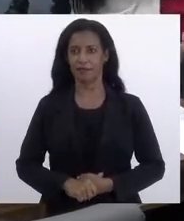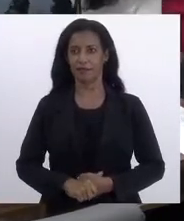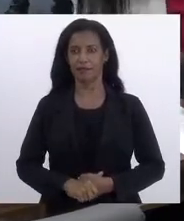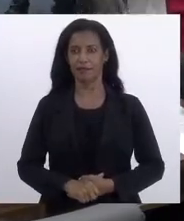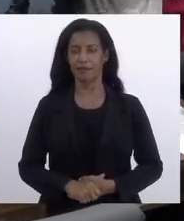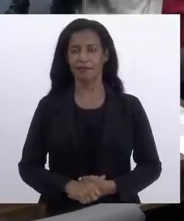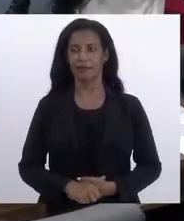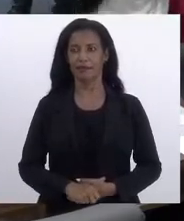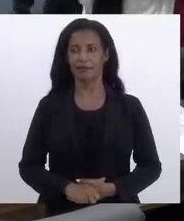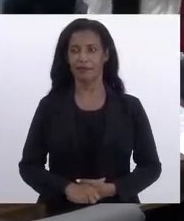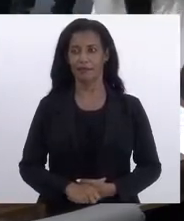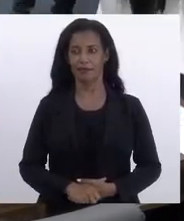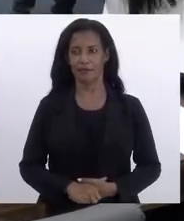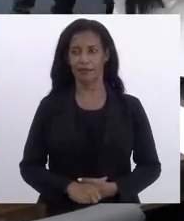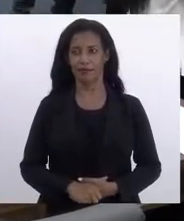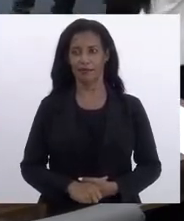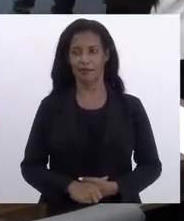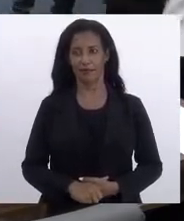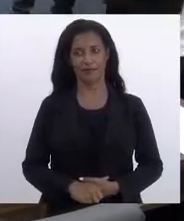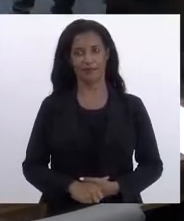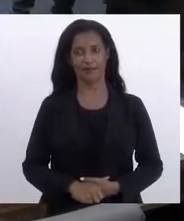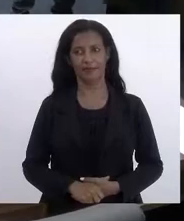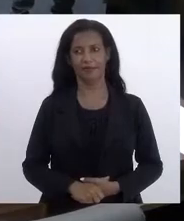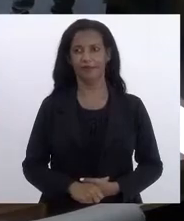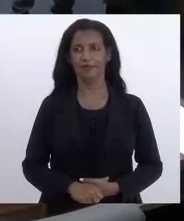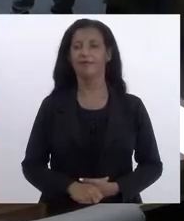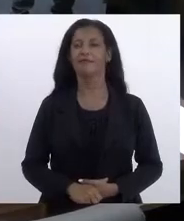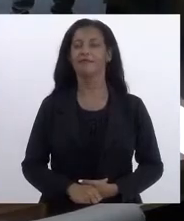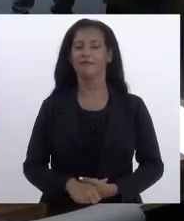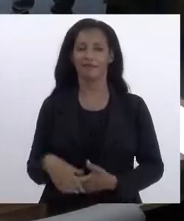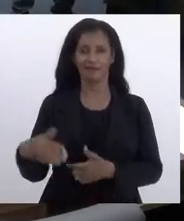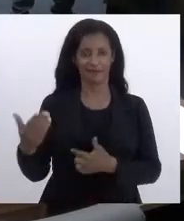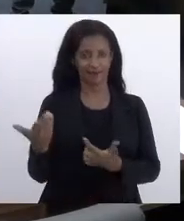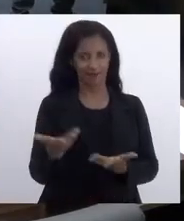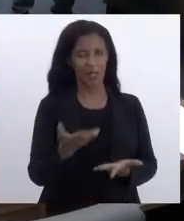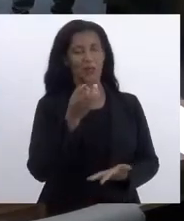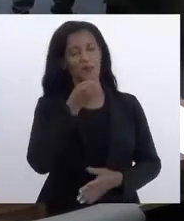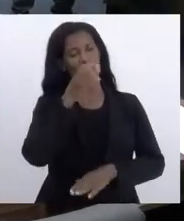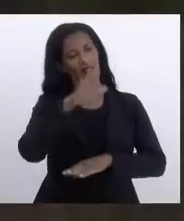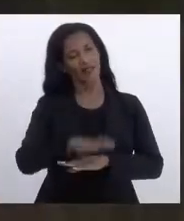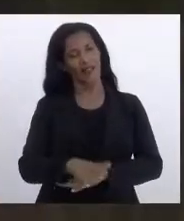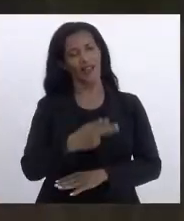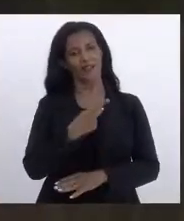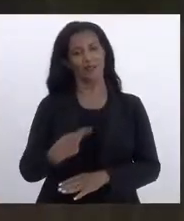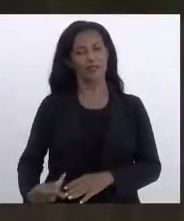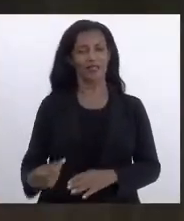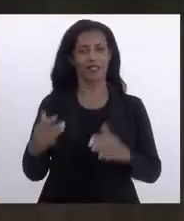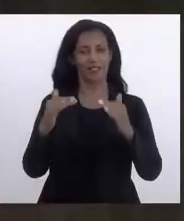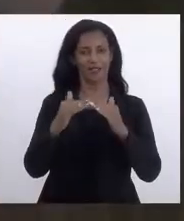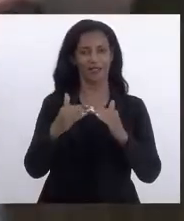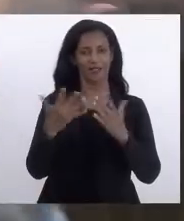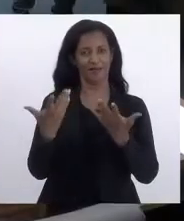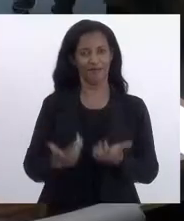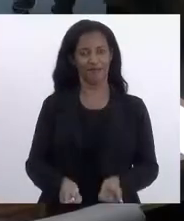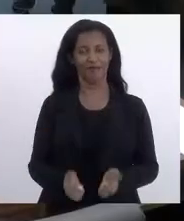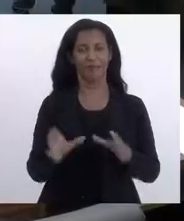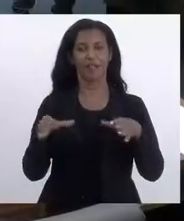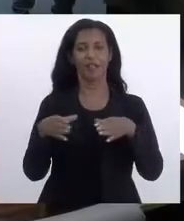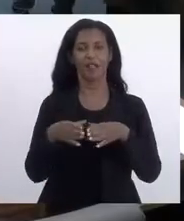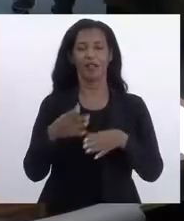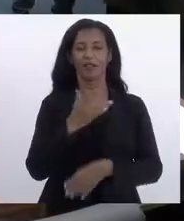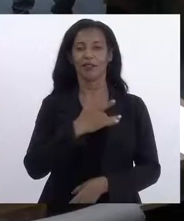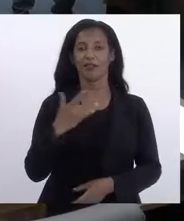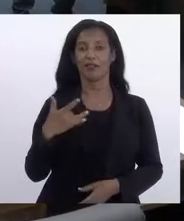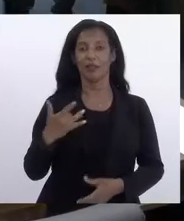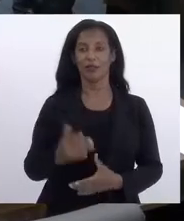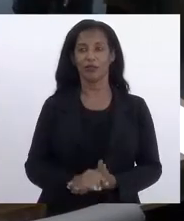Deputada Alana Passos. Deputada Alana Passos. Boa tarde, presidente. Meu parecer é favorável. Pela Comissão de